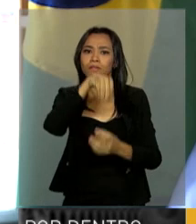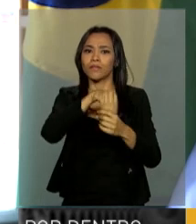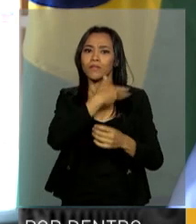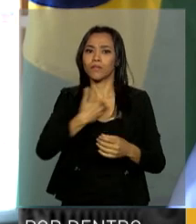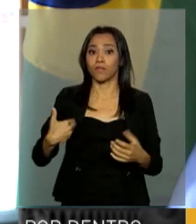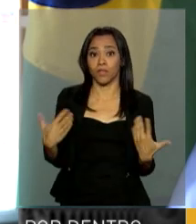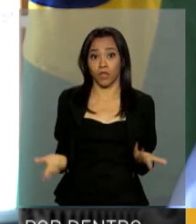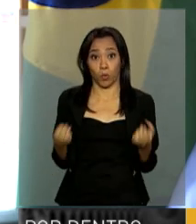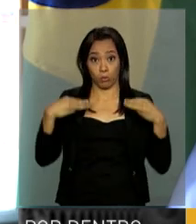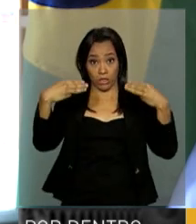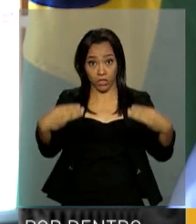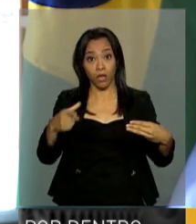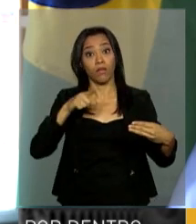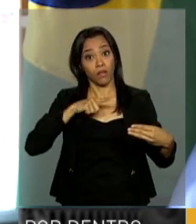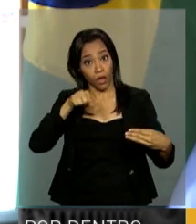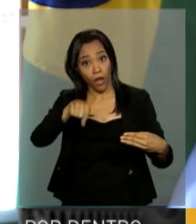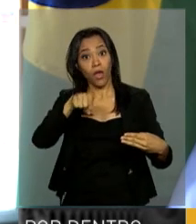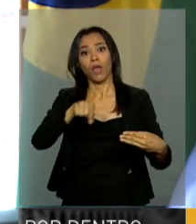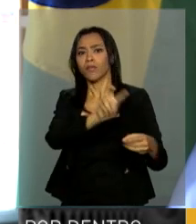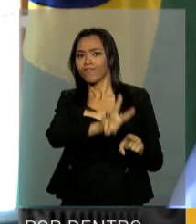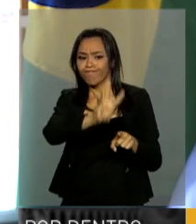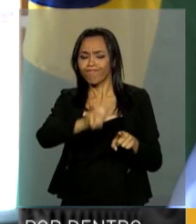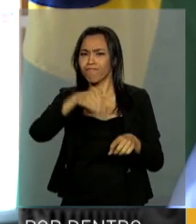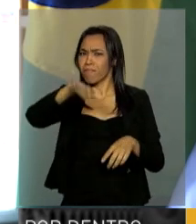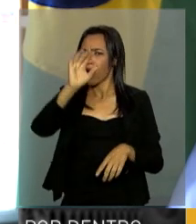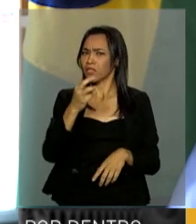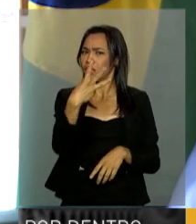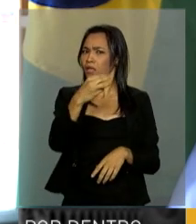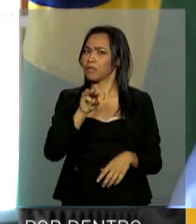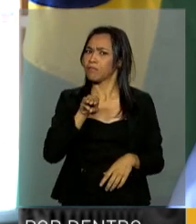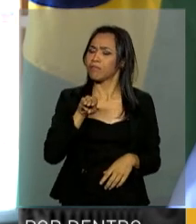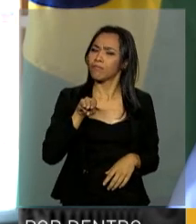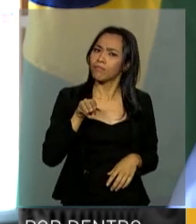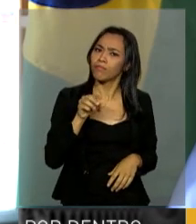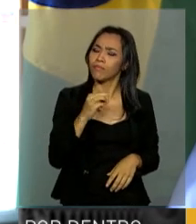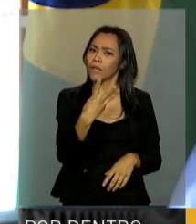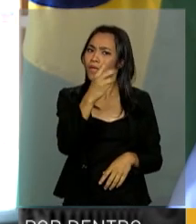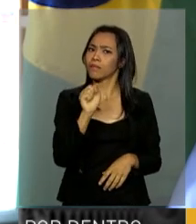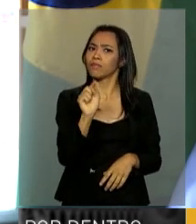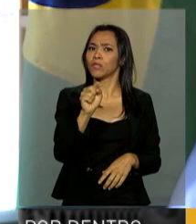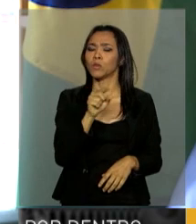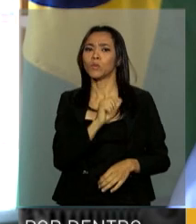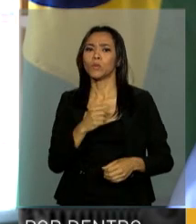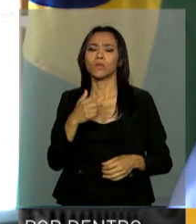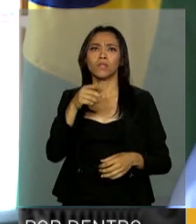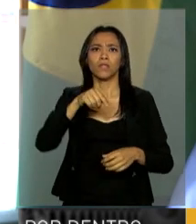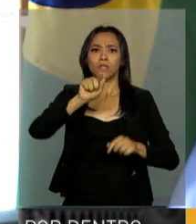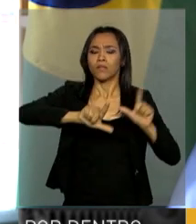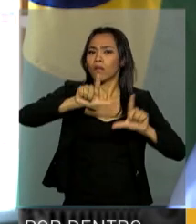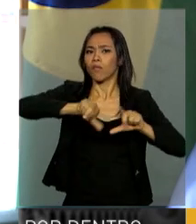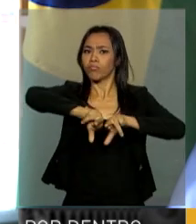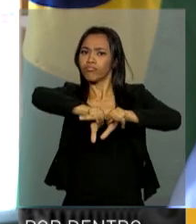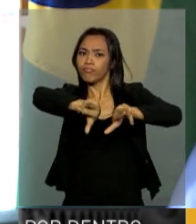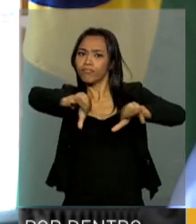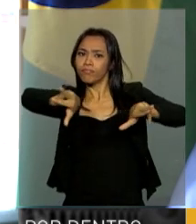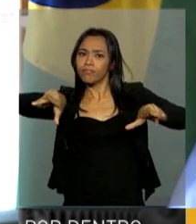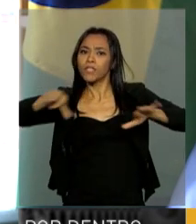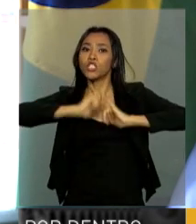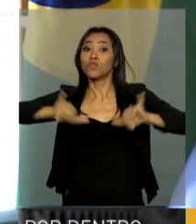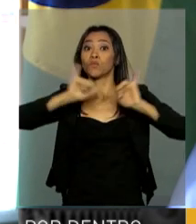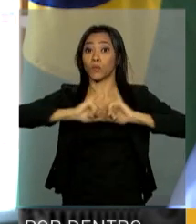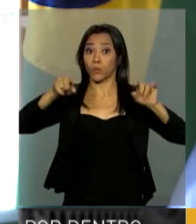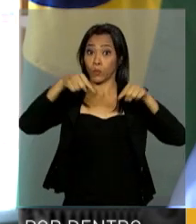de comunicação com mais de 3 mil meios de comunicação social pelo Brasil afora para dar divulgação